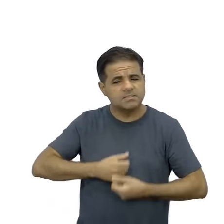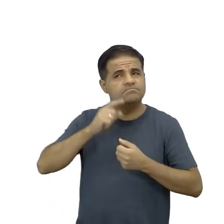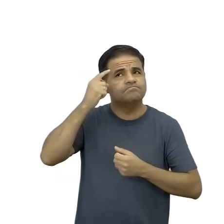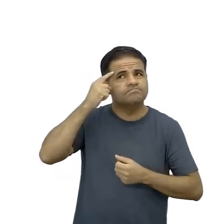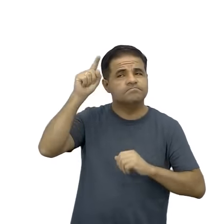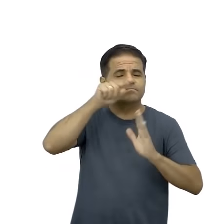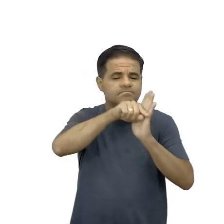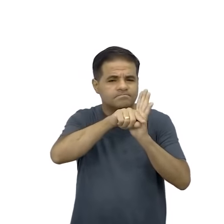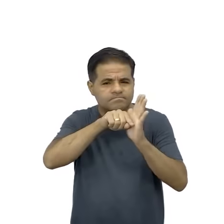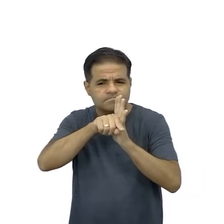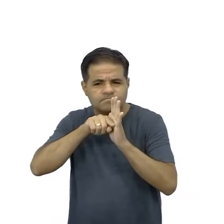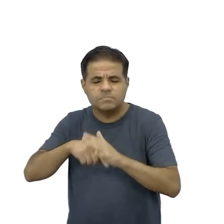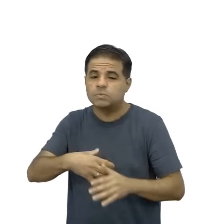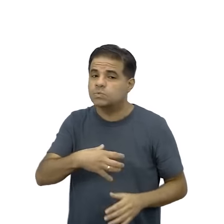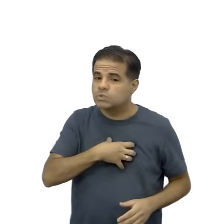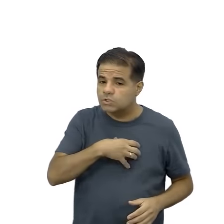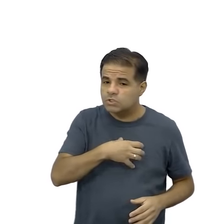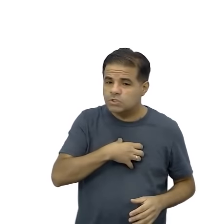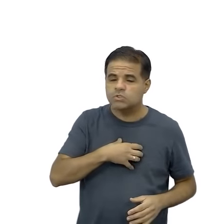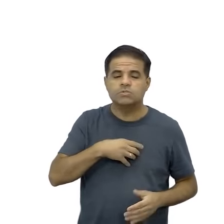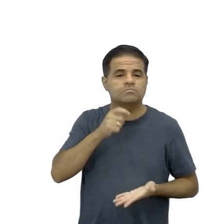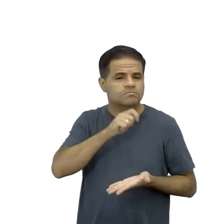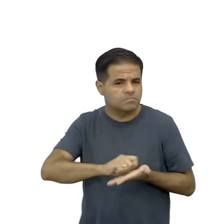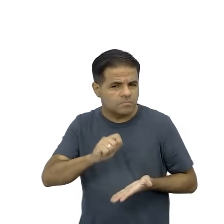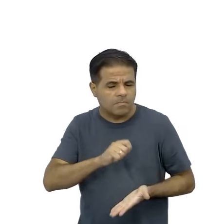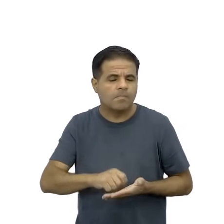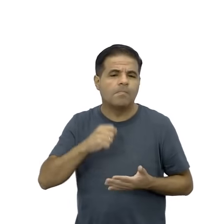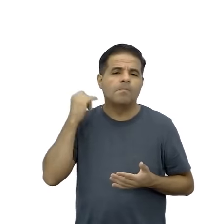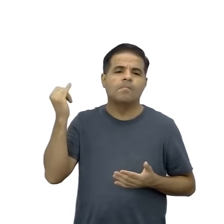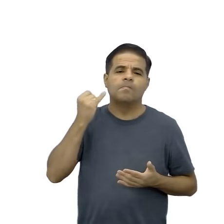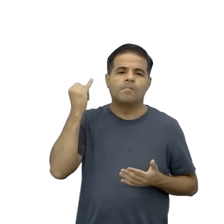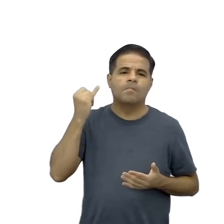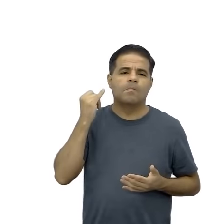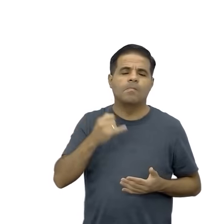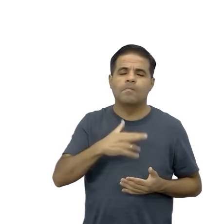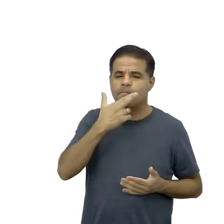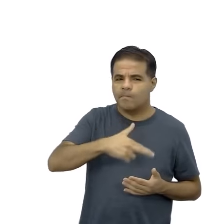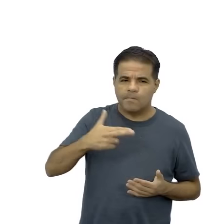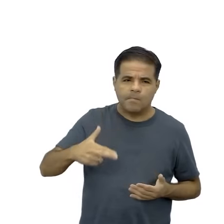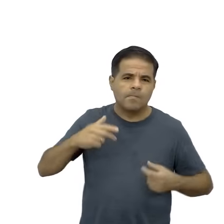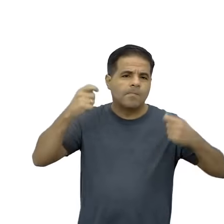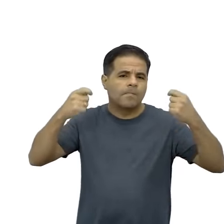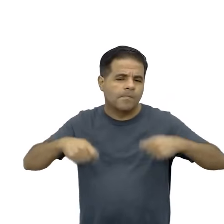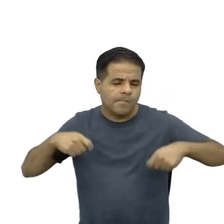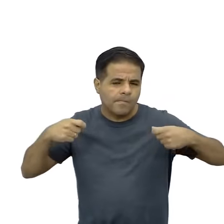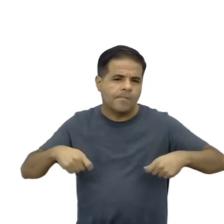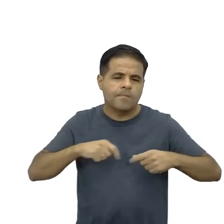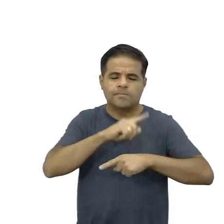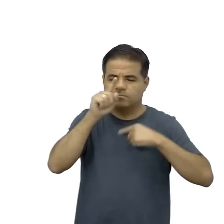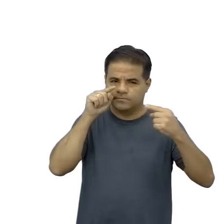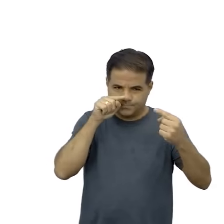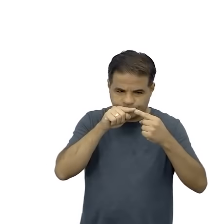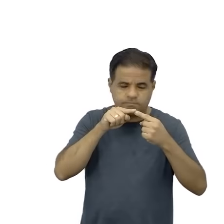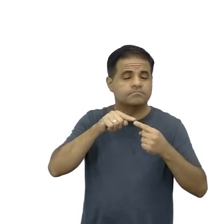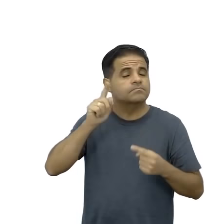questão do estilo, na questão também importante, né, dessa repetição ser necessária e ter aí uma função